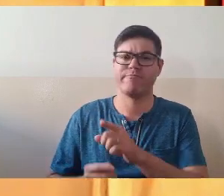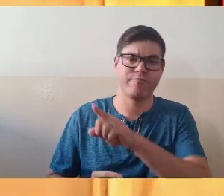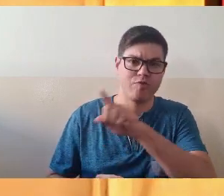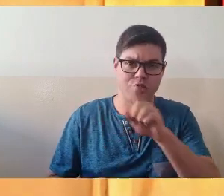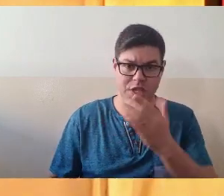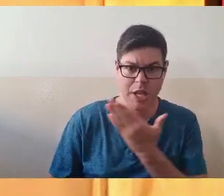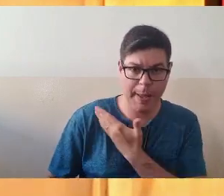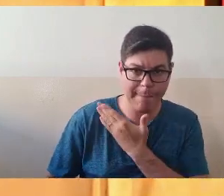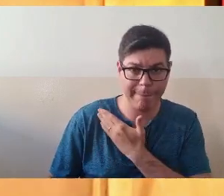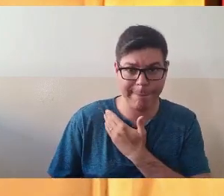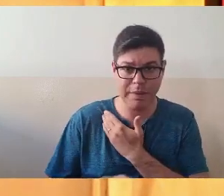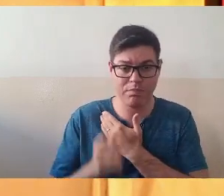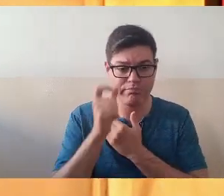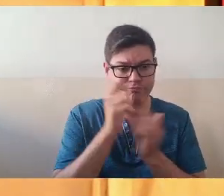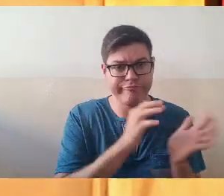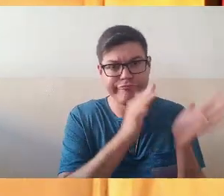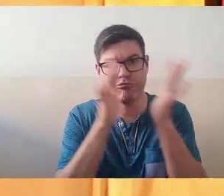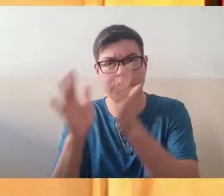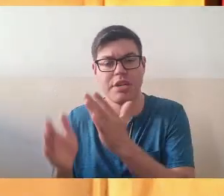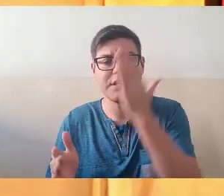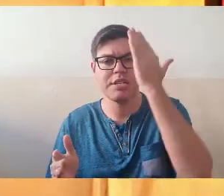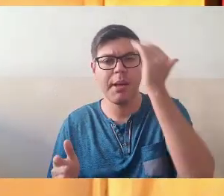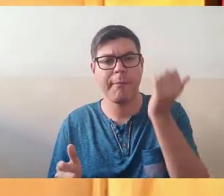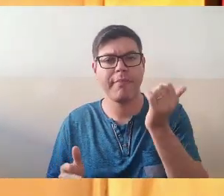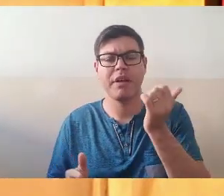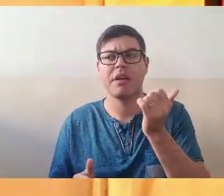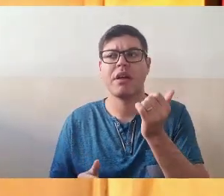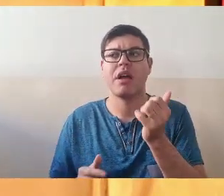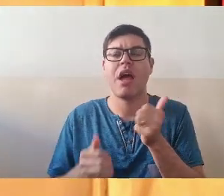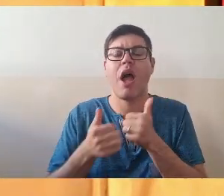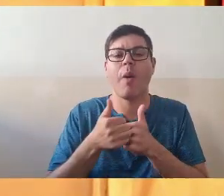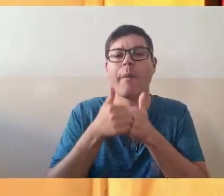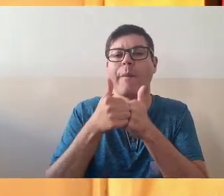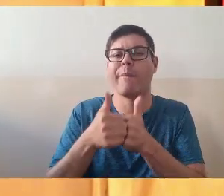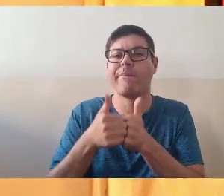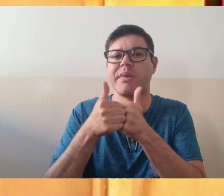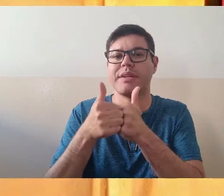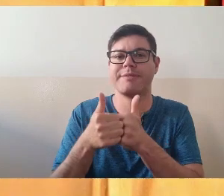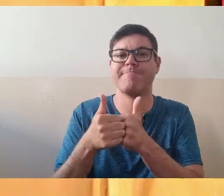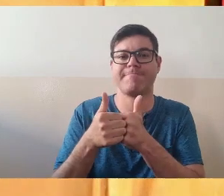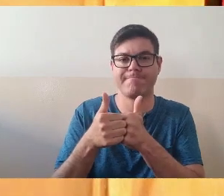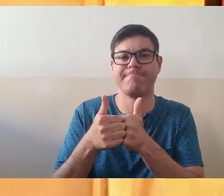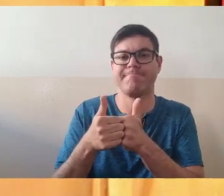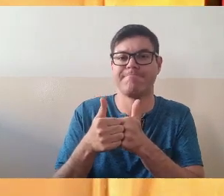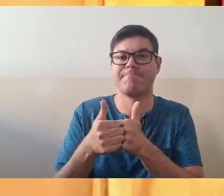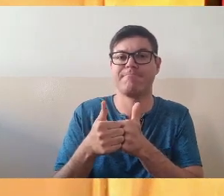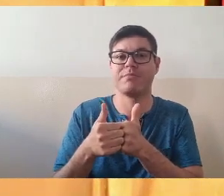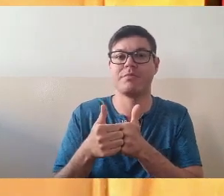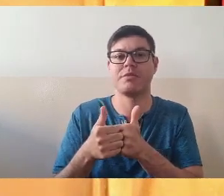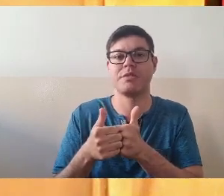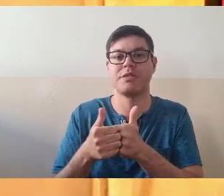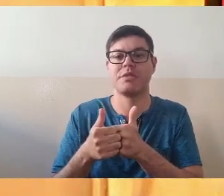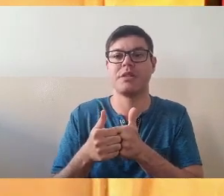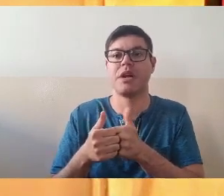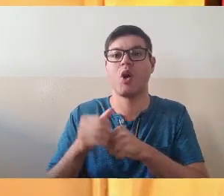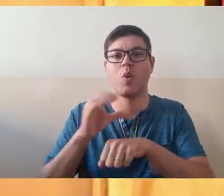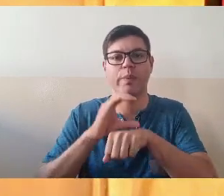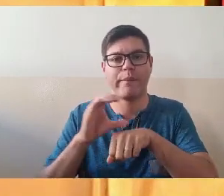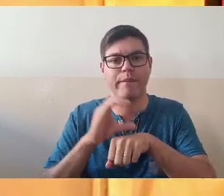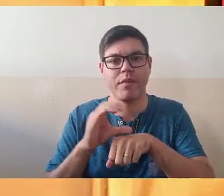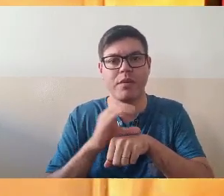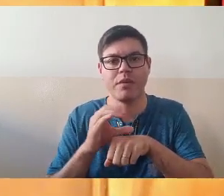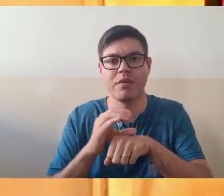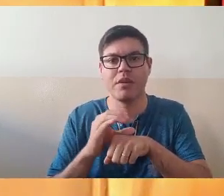acompanhe também saber, procure saber, acompanhe essas oficinas, são importantíssimas para o